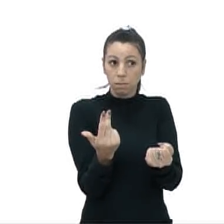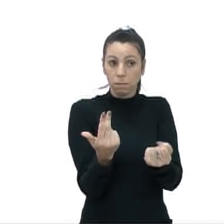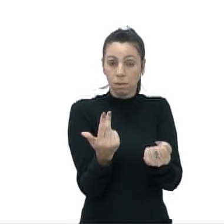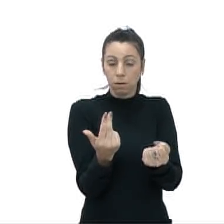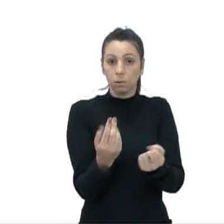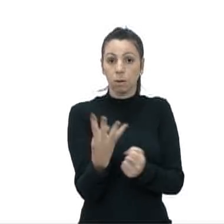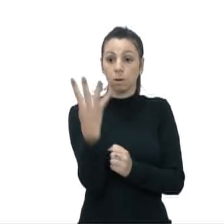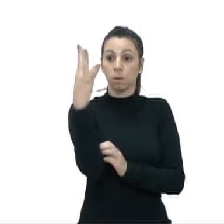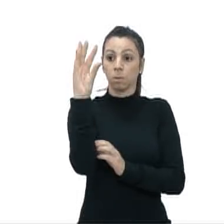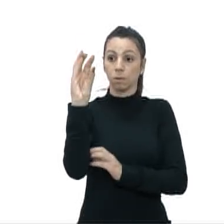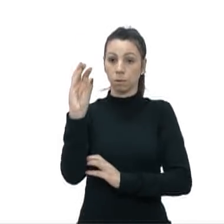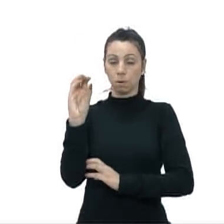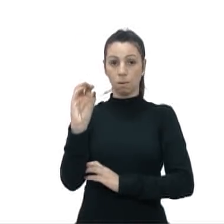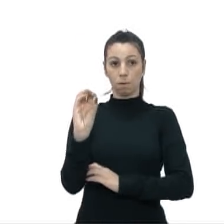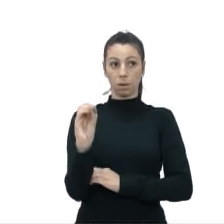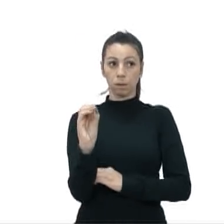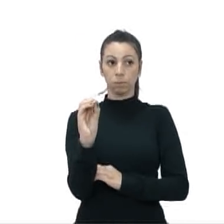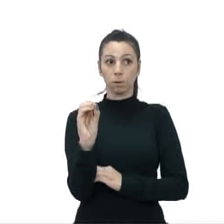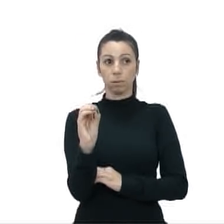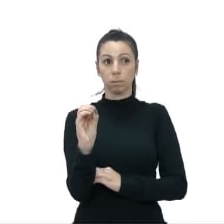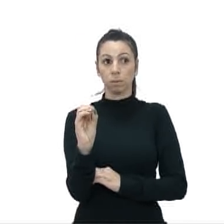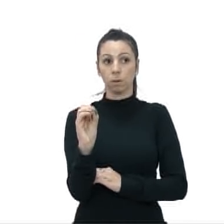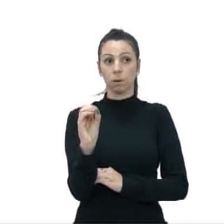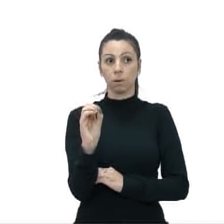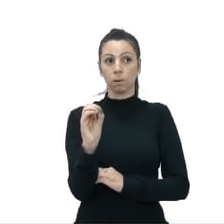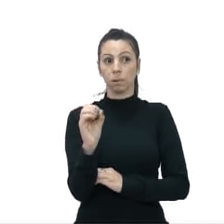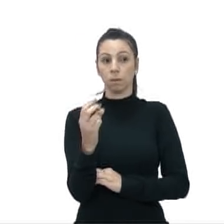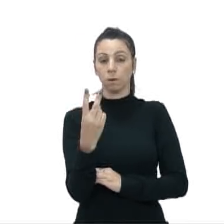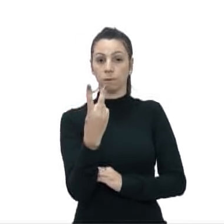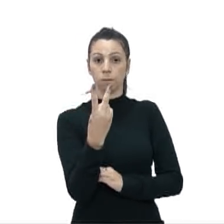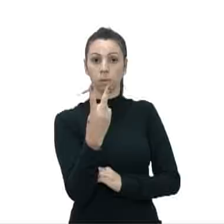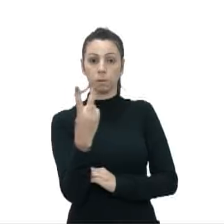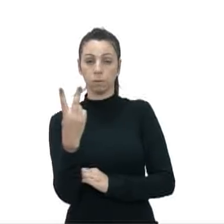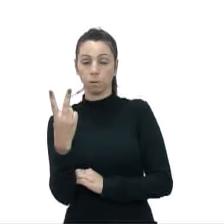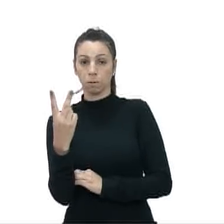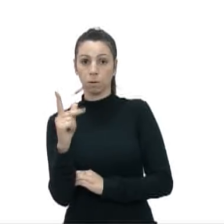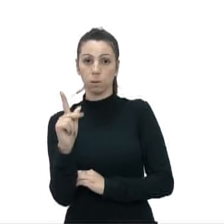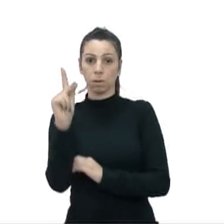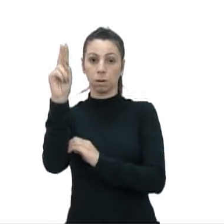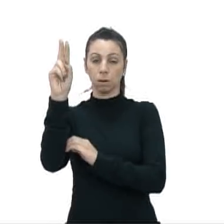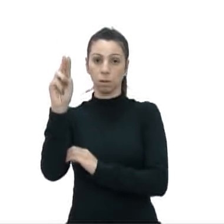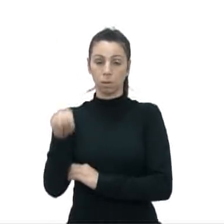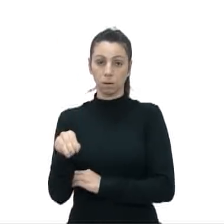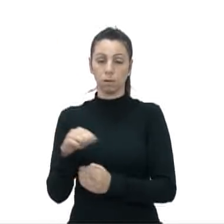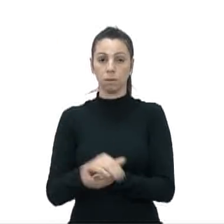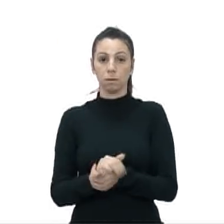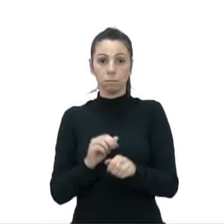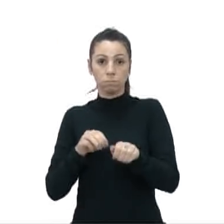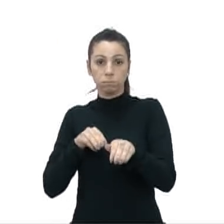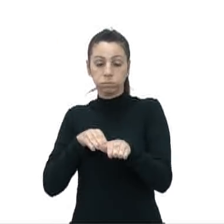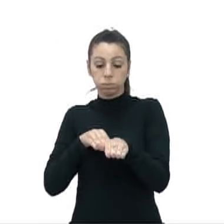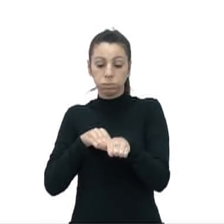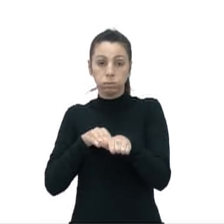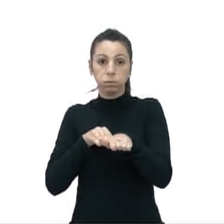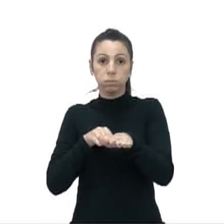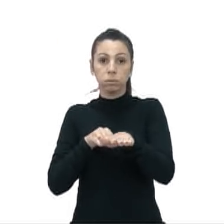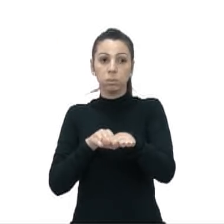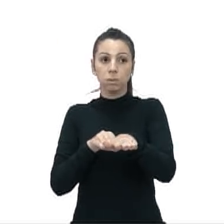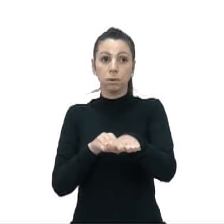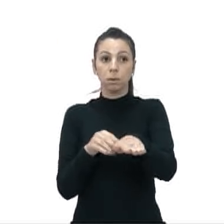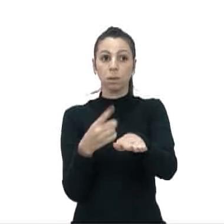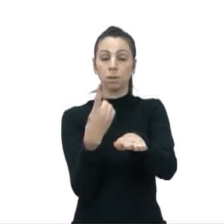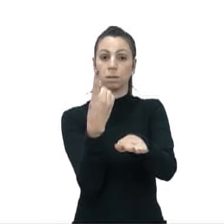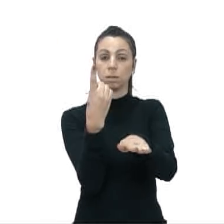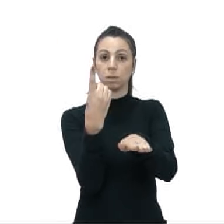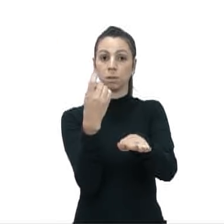de 40 e 22 quilos, e que a força aplicada pelo Paulo é igual, em módulo, igual a 186,